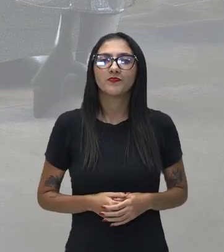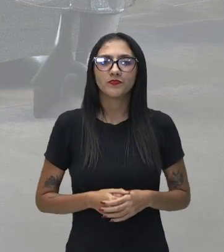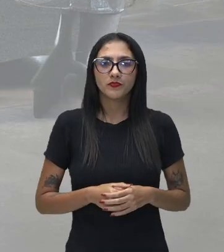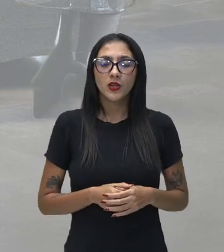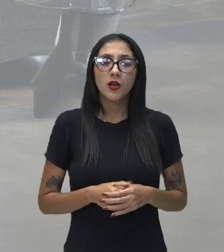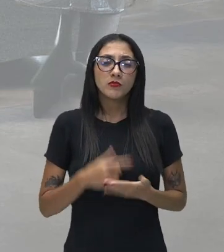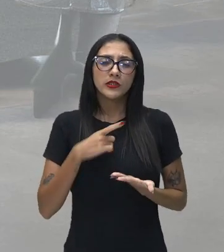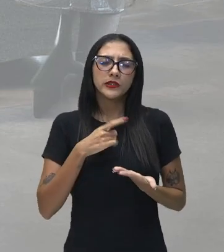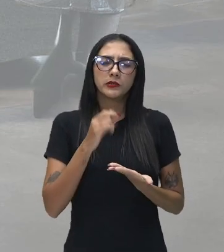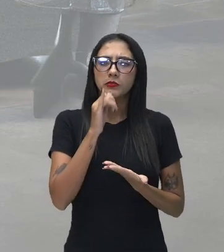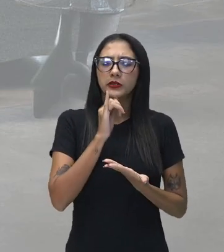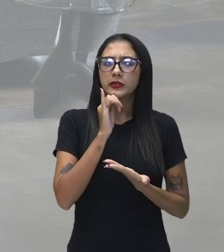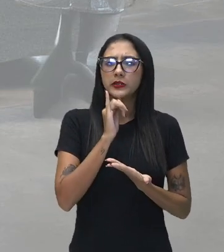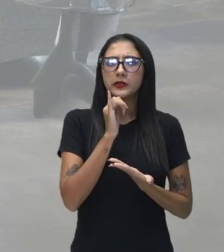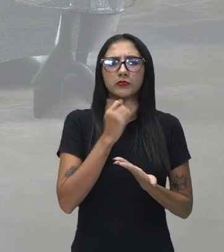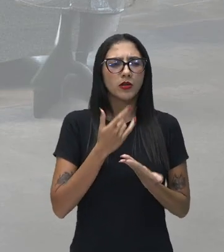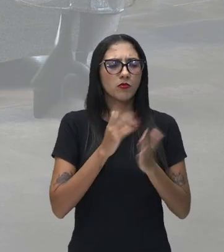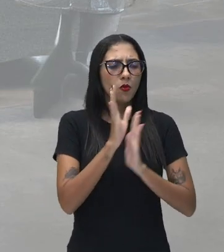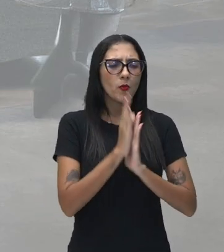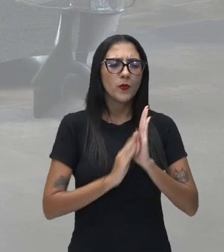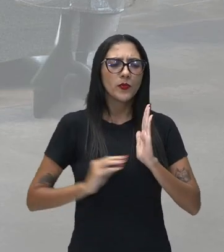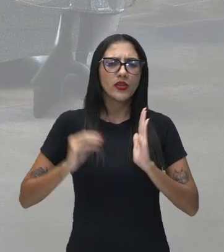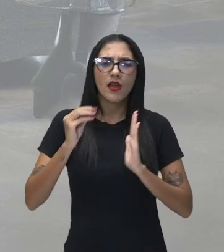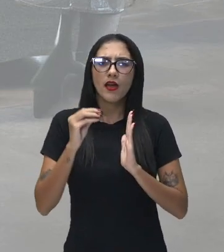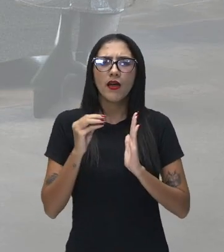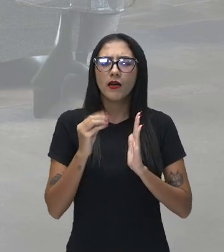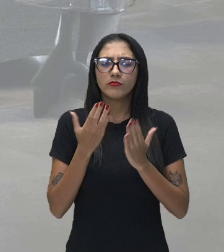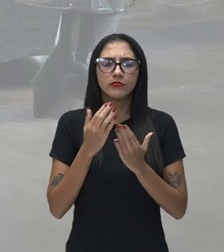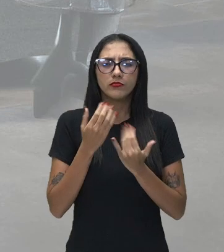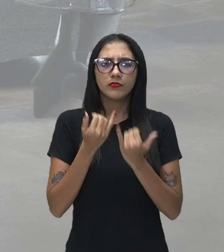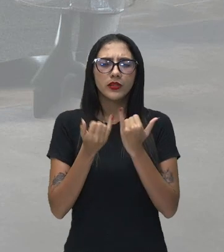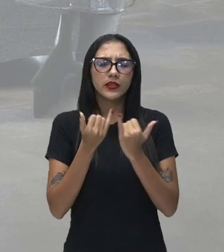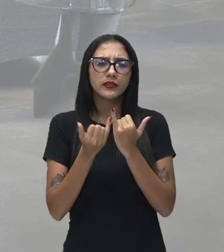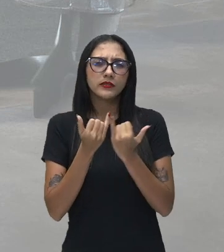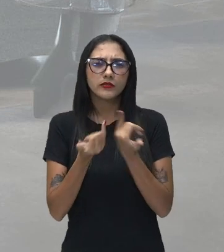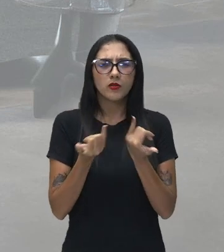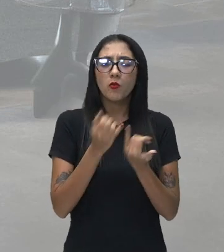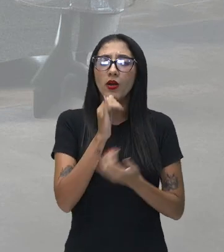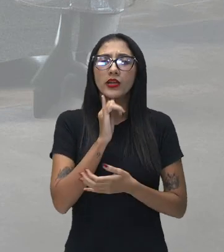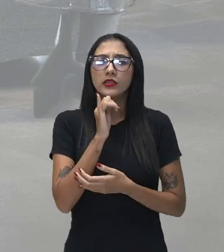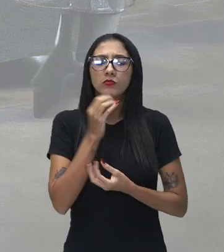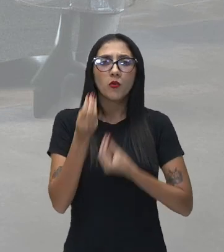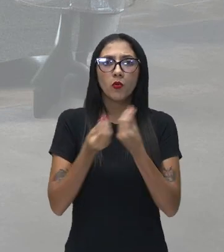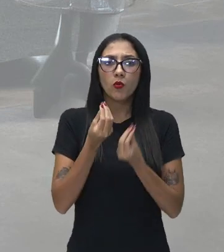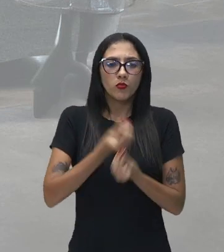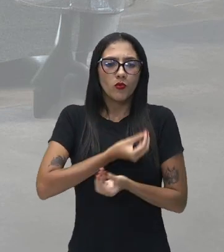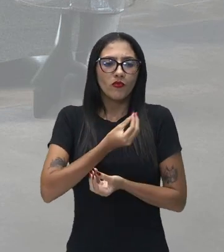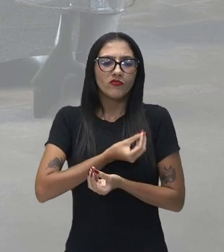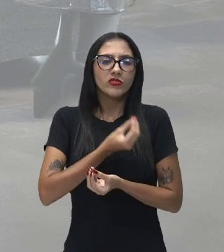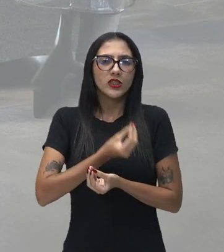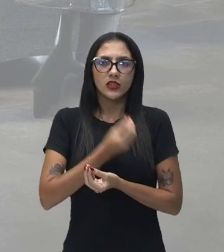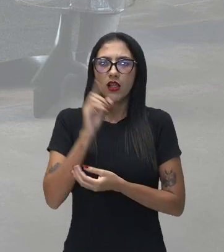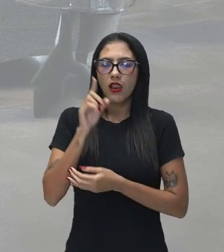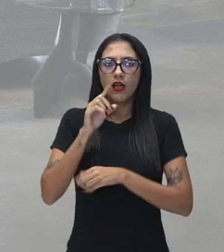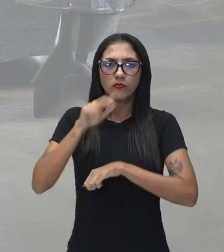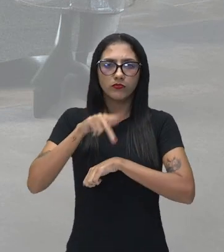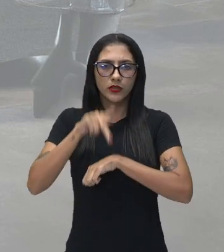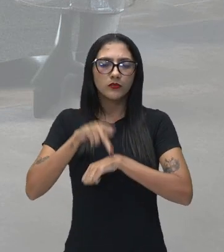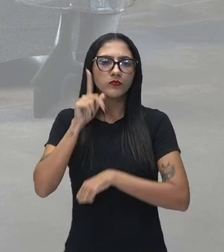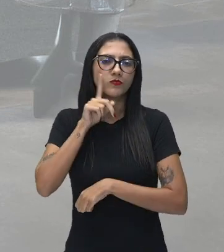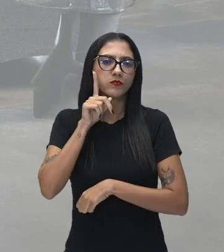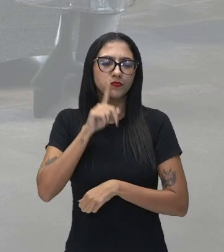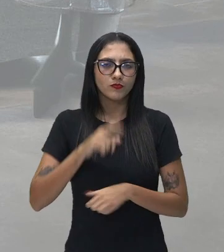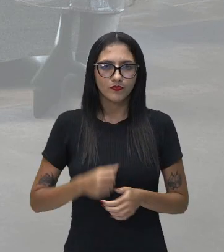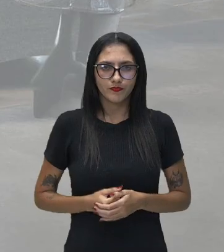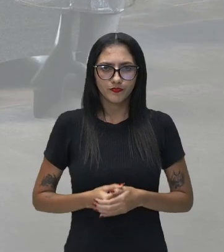essa sensação e o estado de euforia que era vivido nesse momento dentro dos Estados Unidos. Se você não lembra, a década